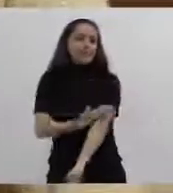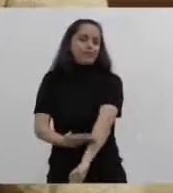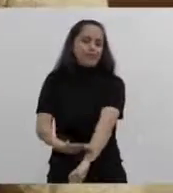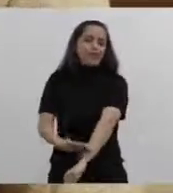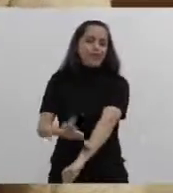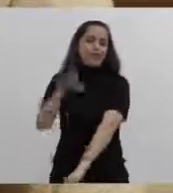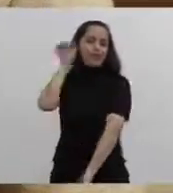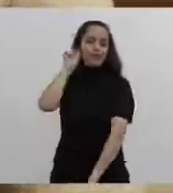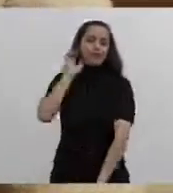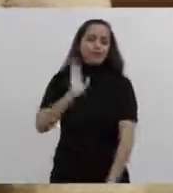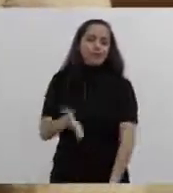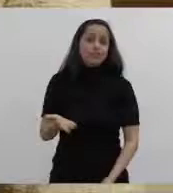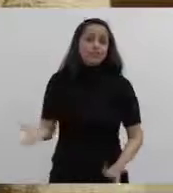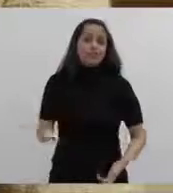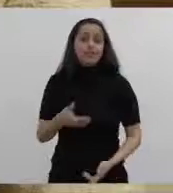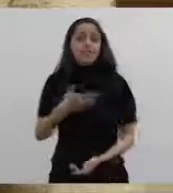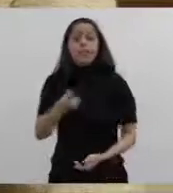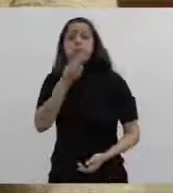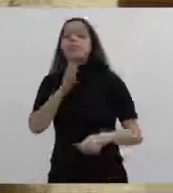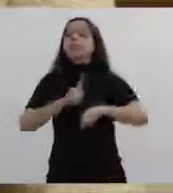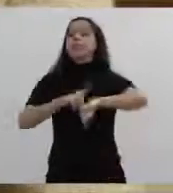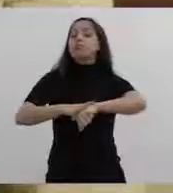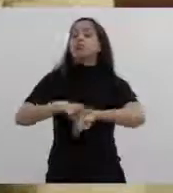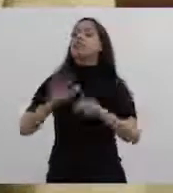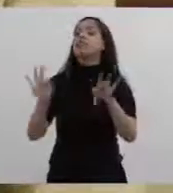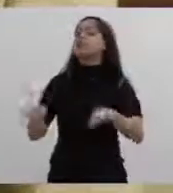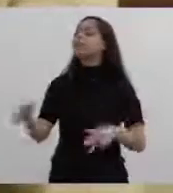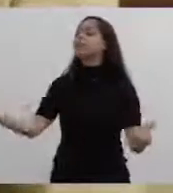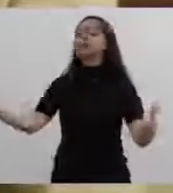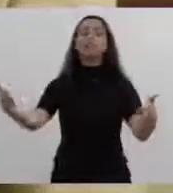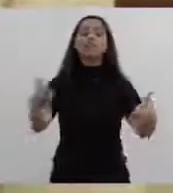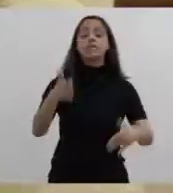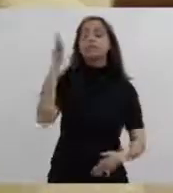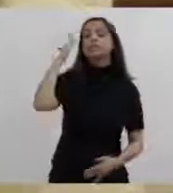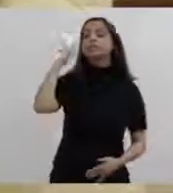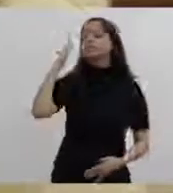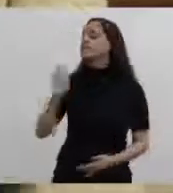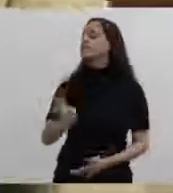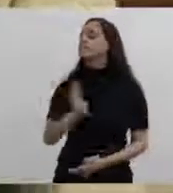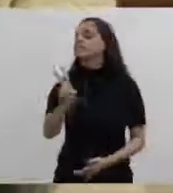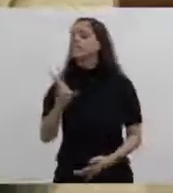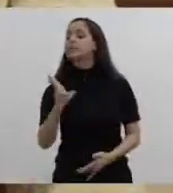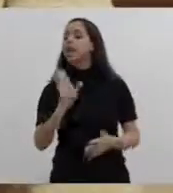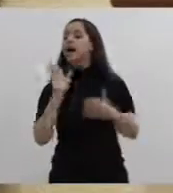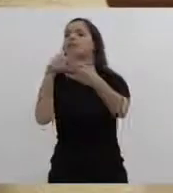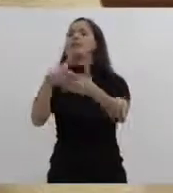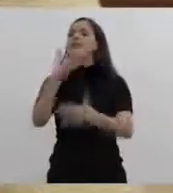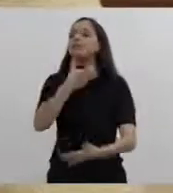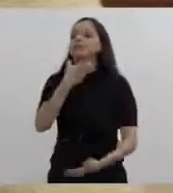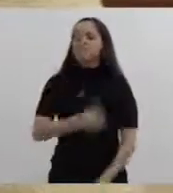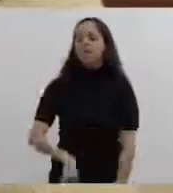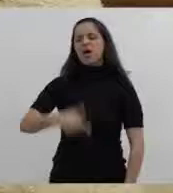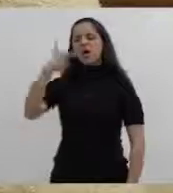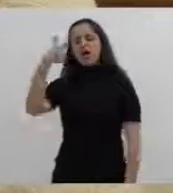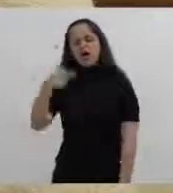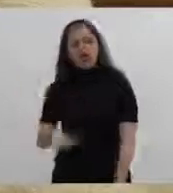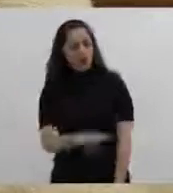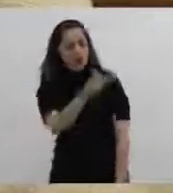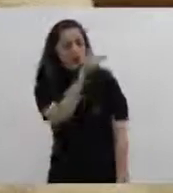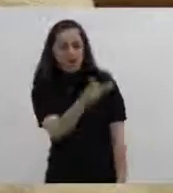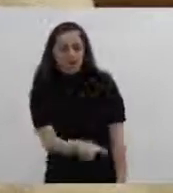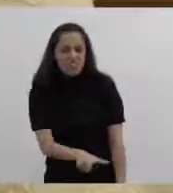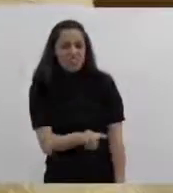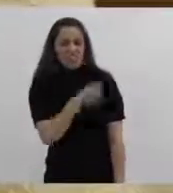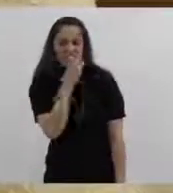surgiram todas as frases que estamos acostumados a escutar na escola tradicional. O tempo acabou. Você já sabe que a gente se vê